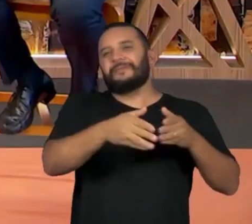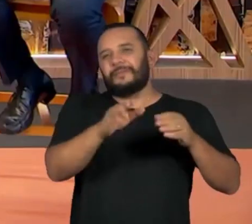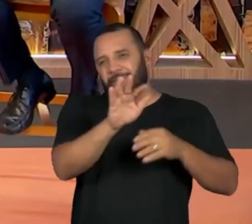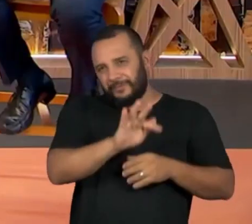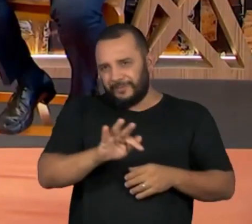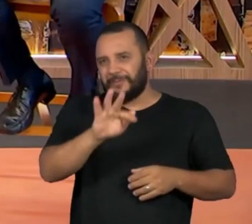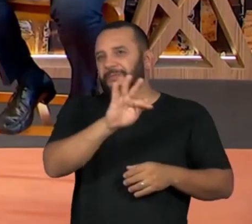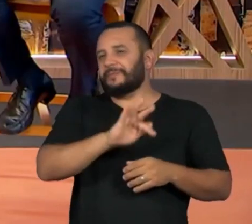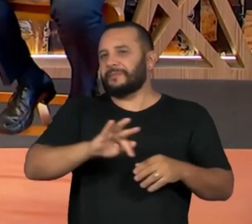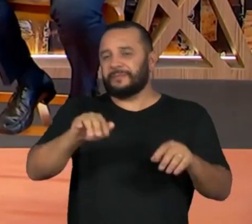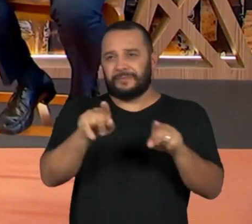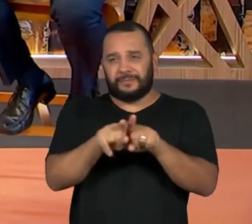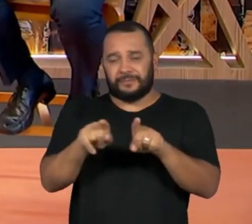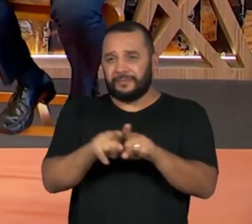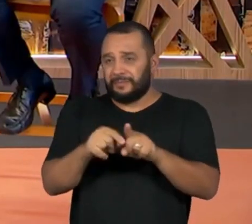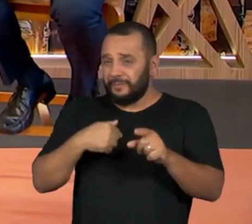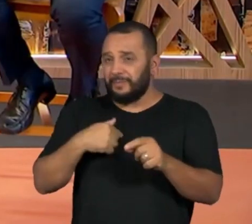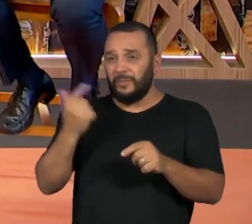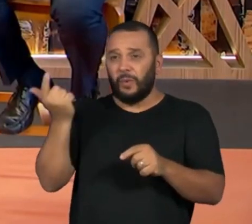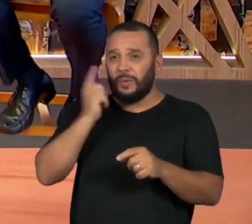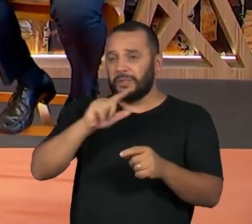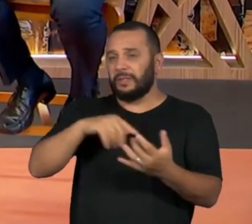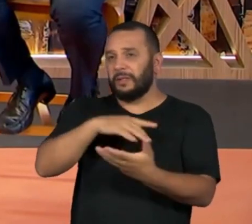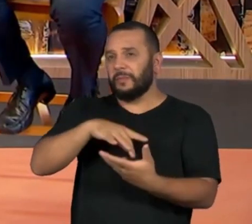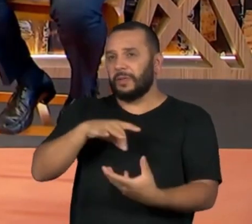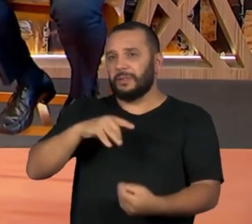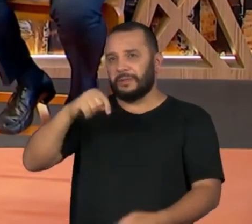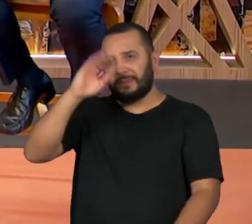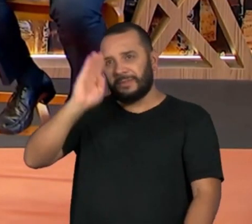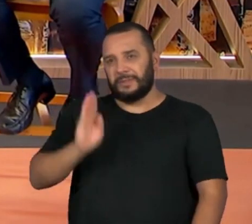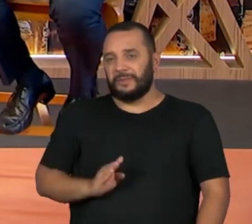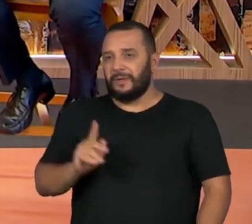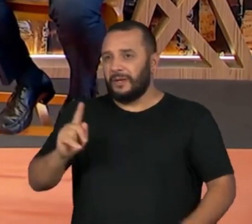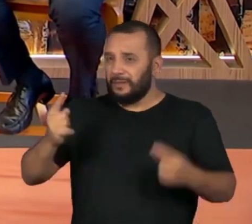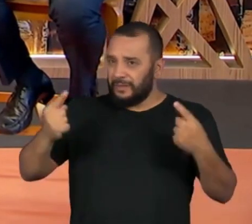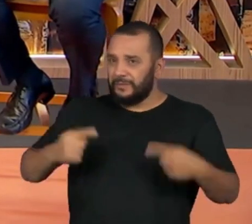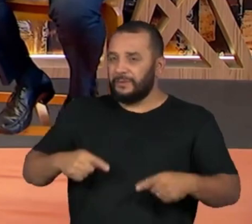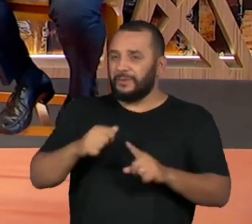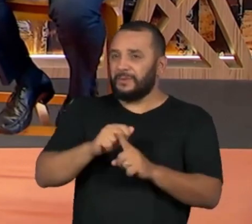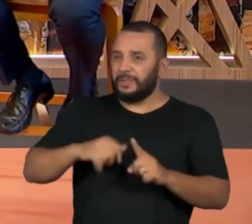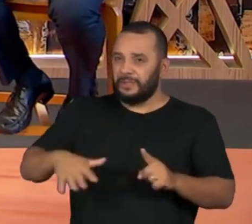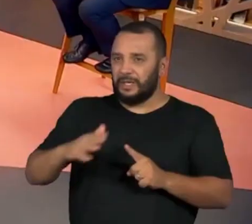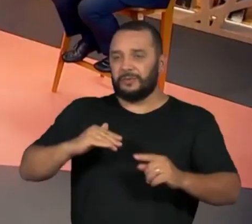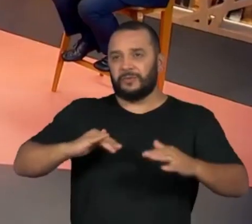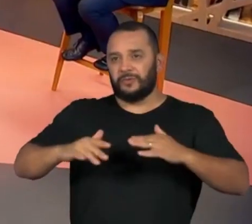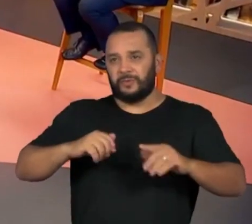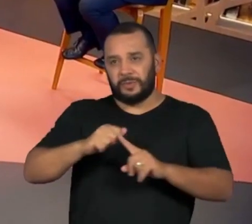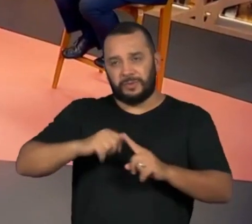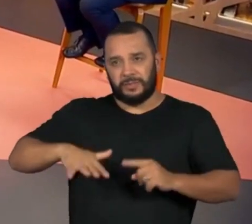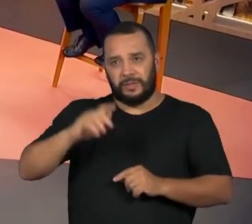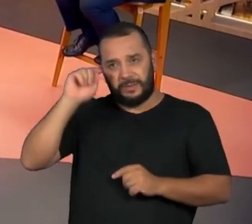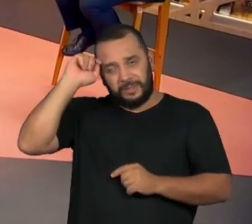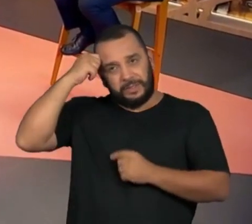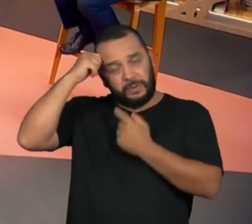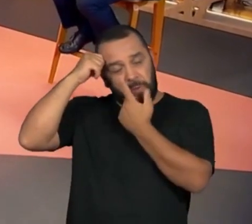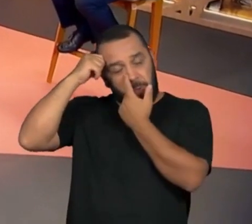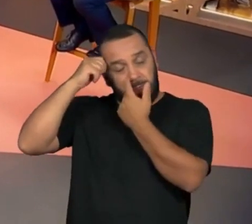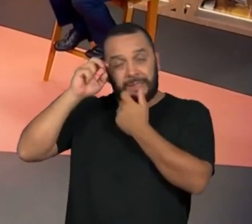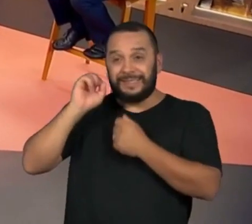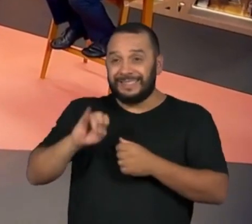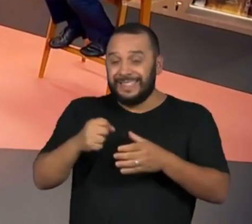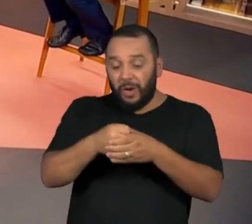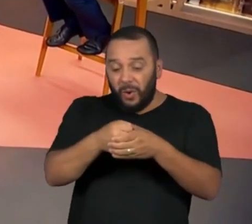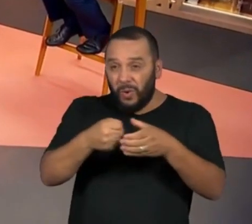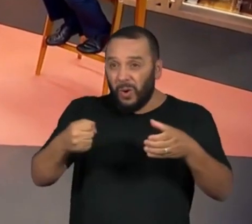então é um desafio da sociedade dos movimentos sociais do movimento social negro mas elas sem isso